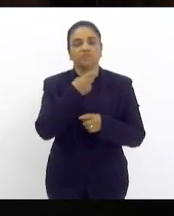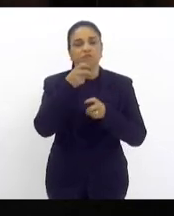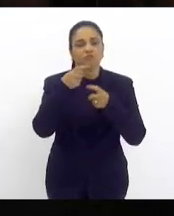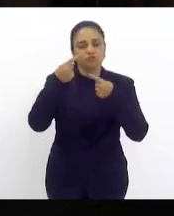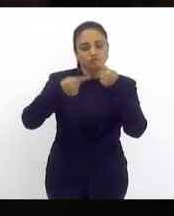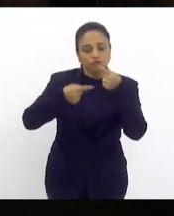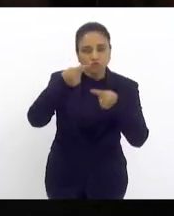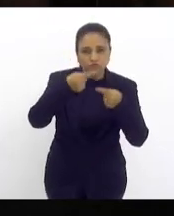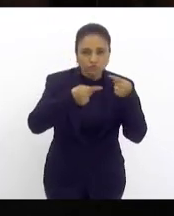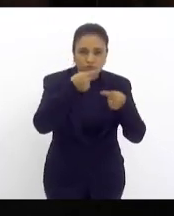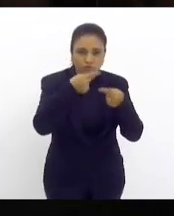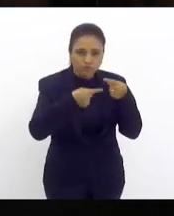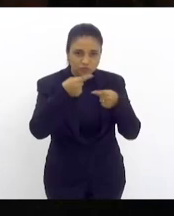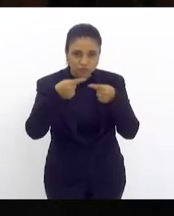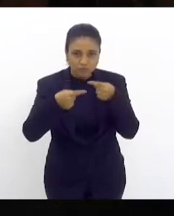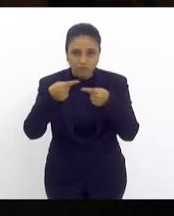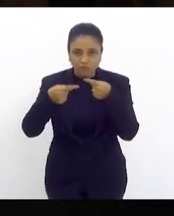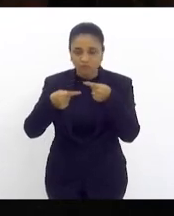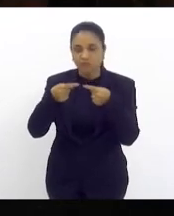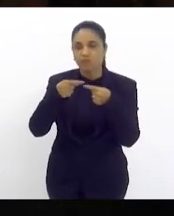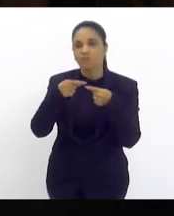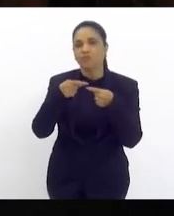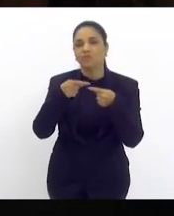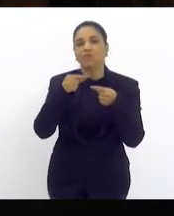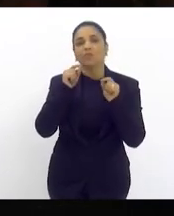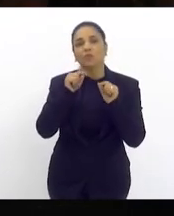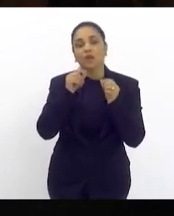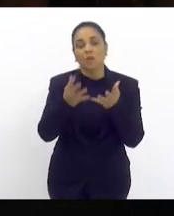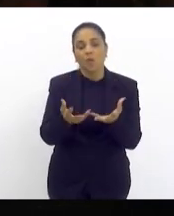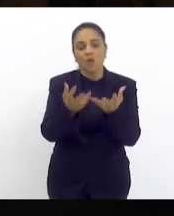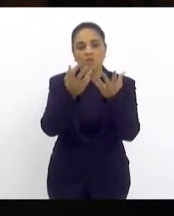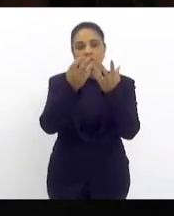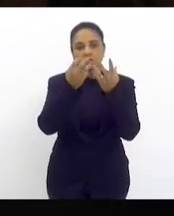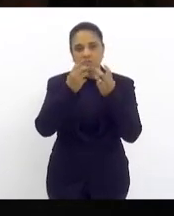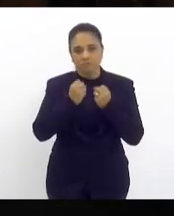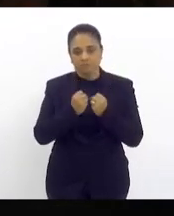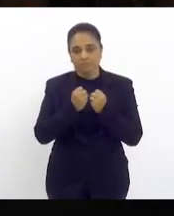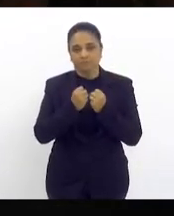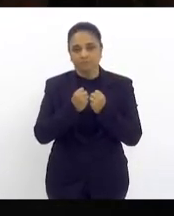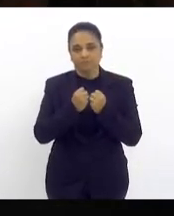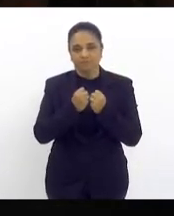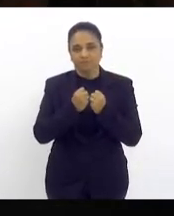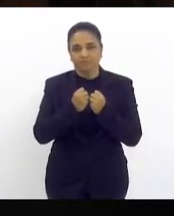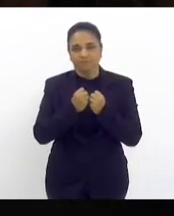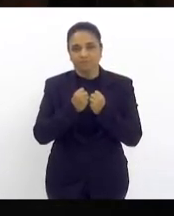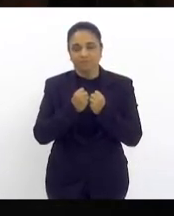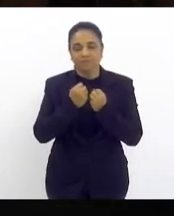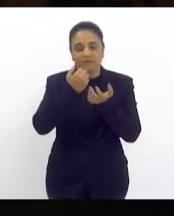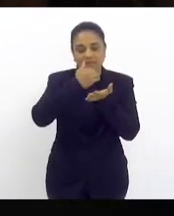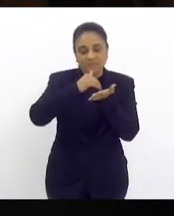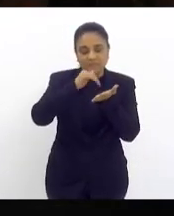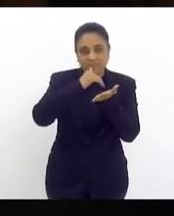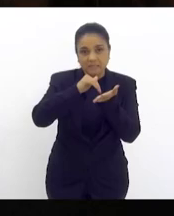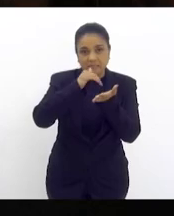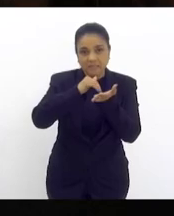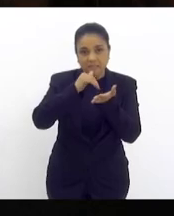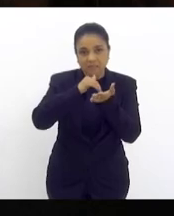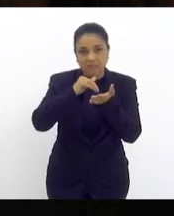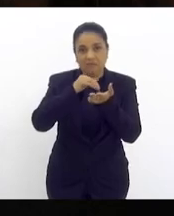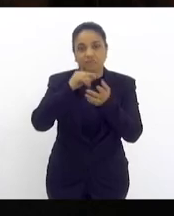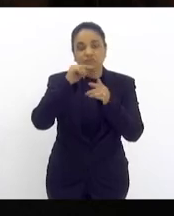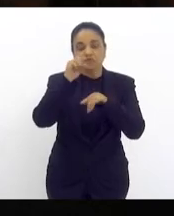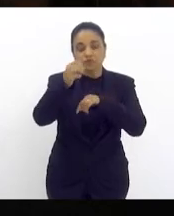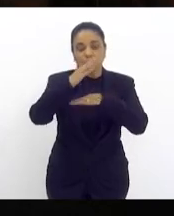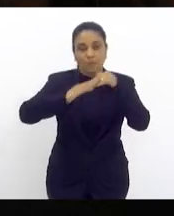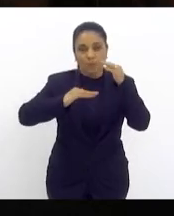nós fizemos foi o recebimento por parte daquela Secretaria dos profissionais de Educação